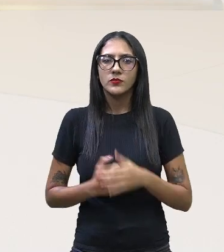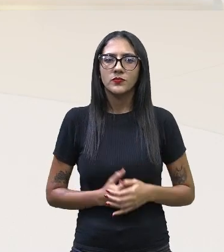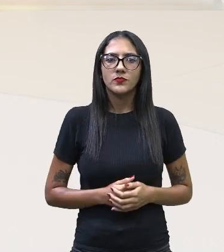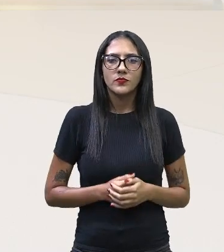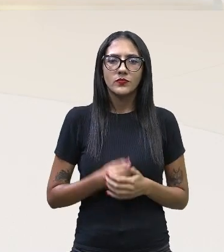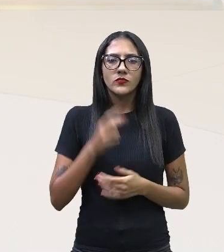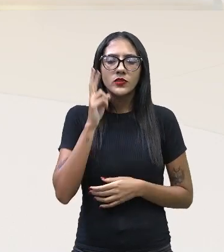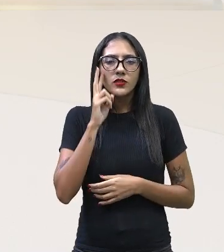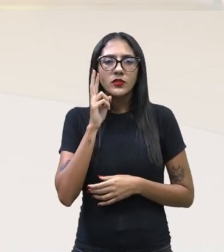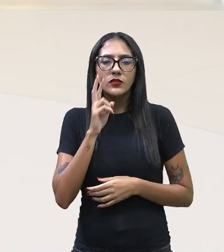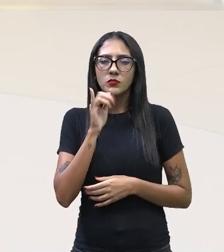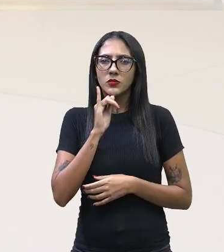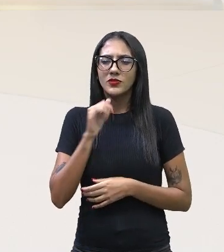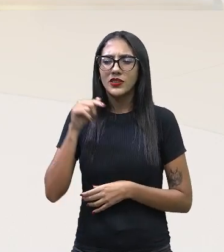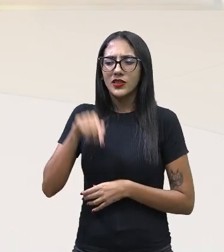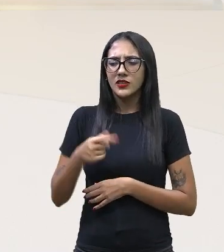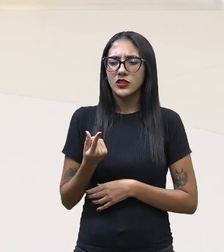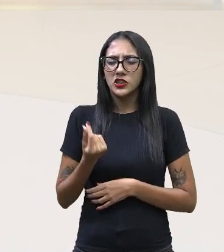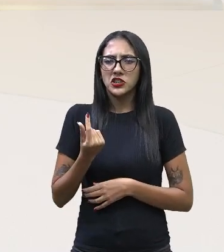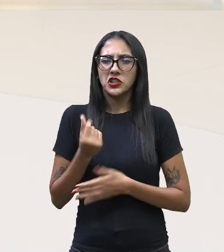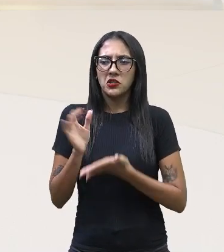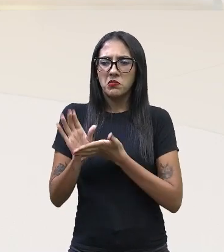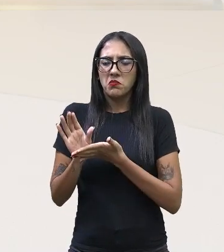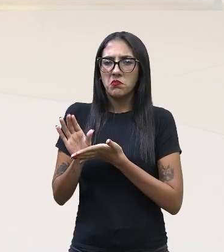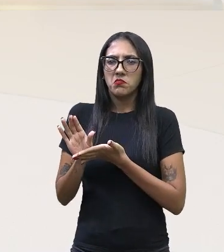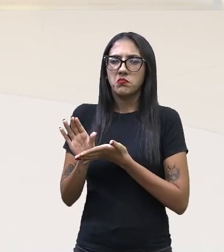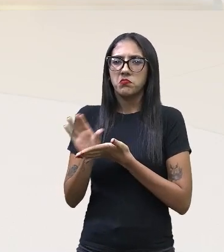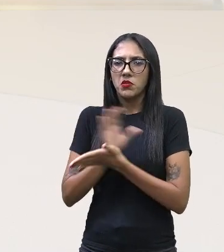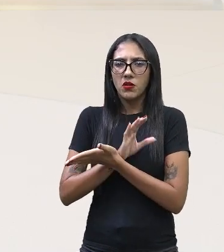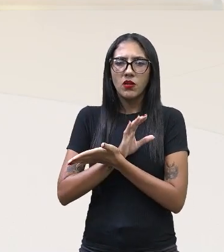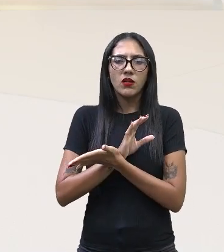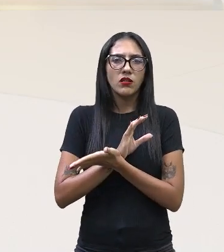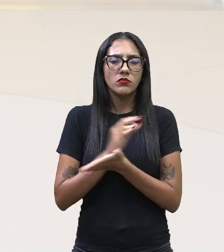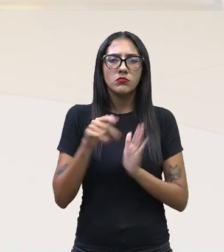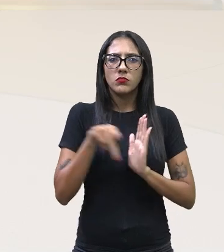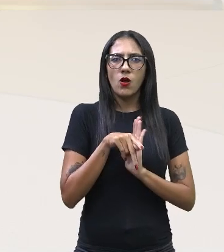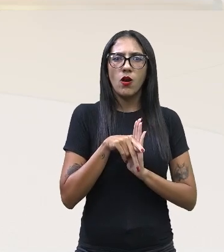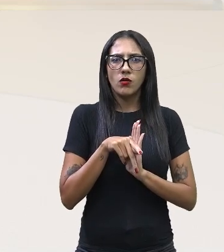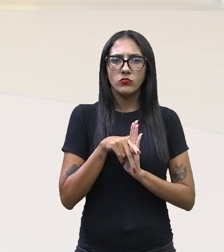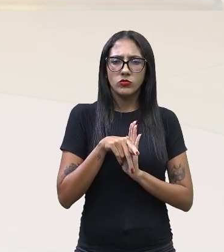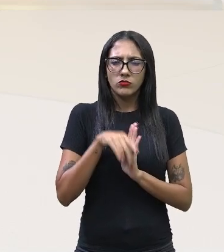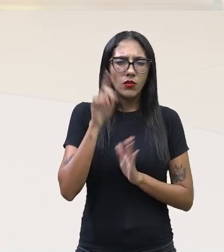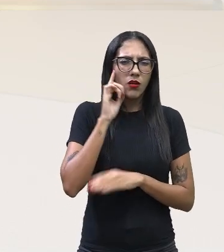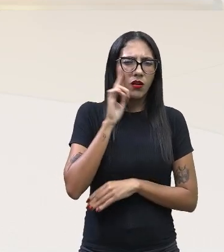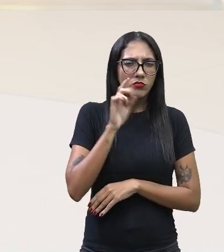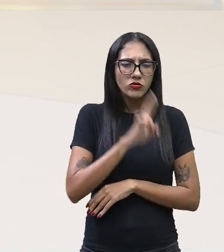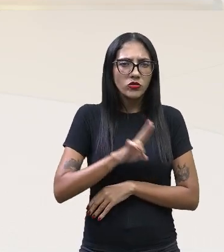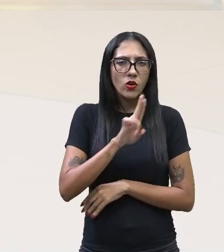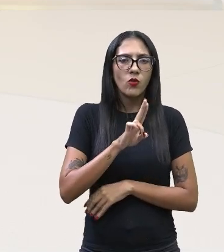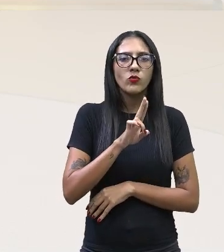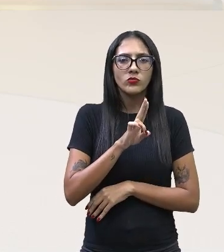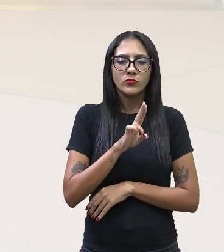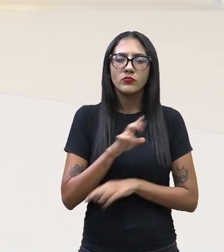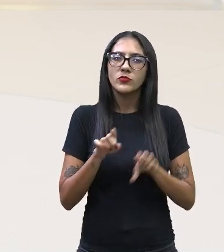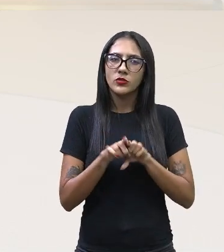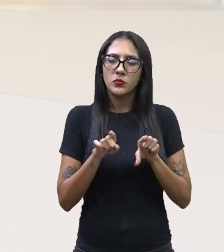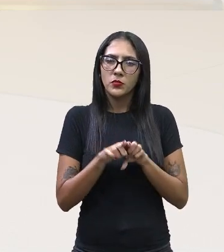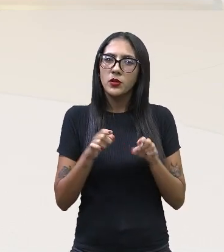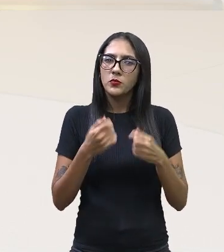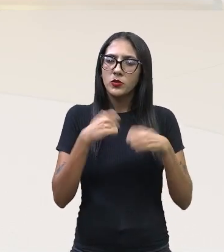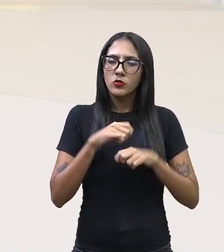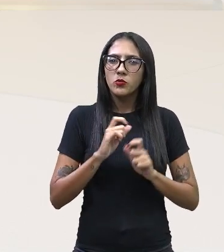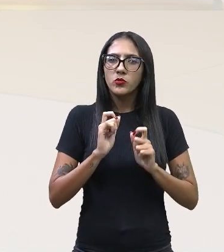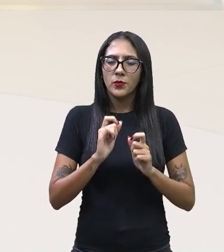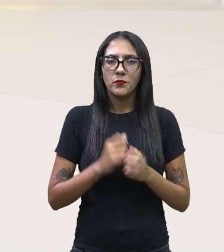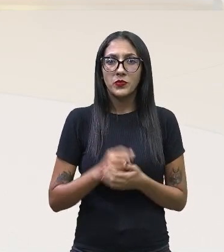sua empresa para o seu consumo ali, né? Mas também o contrário, porque muitas vezes quando você não